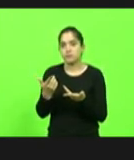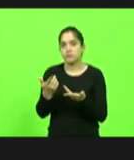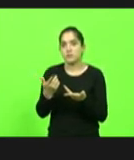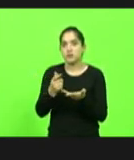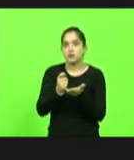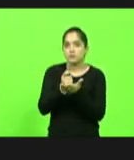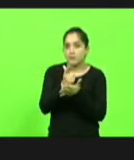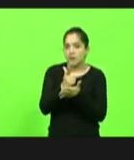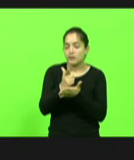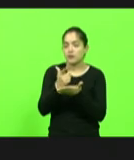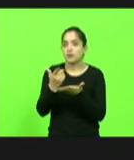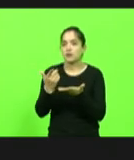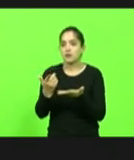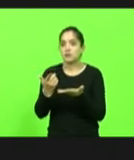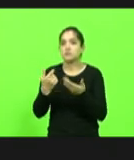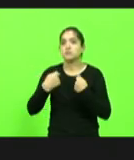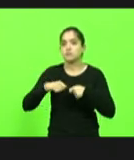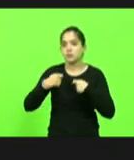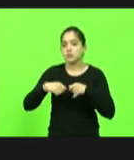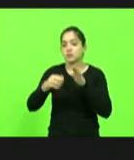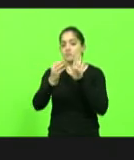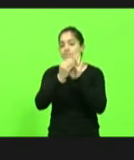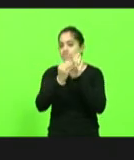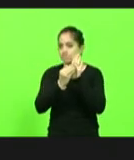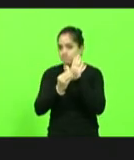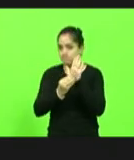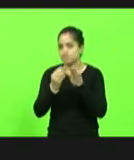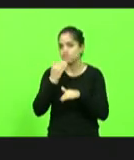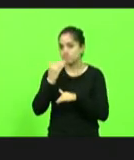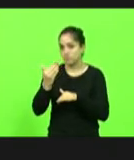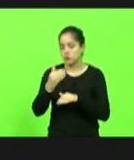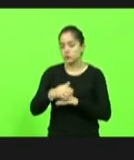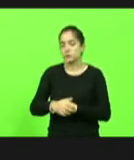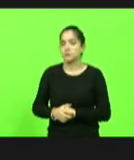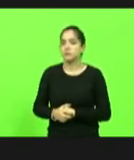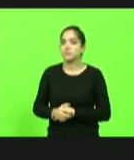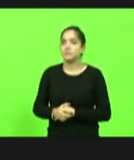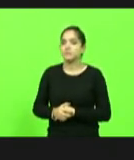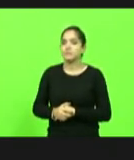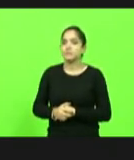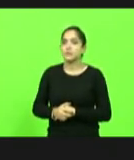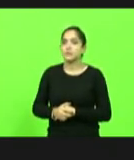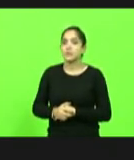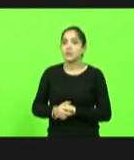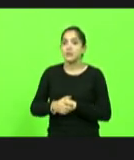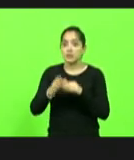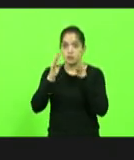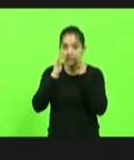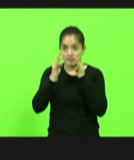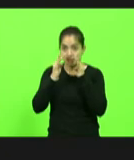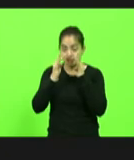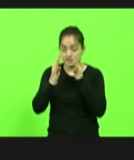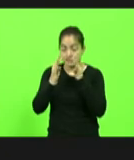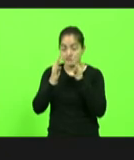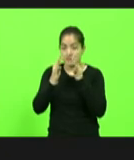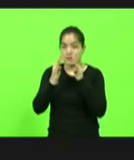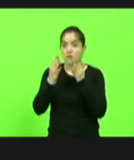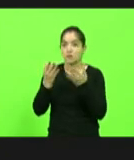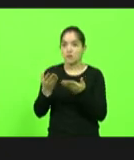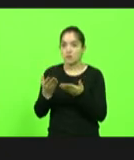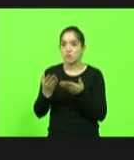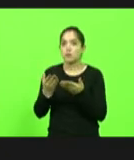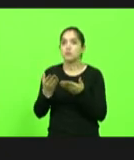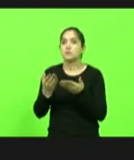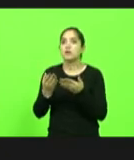aí esteja dentro dos encaminhamentos, né? E uma atenção muito específica aos